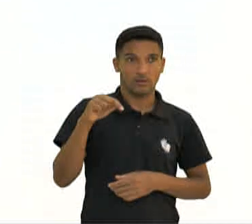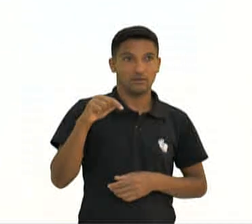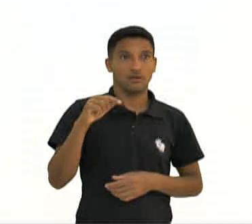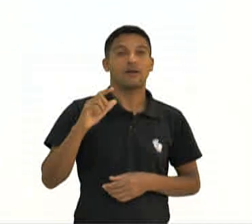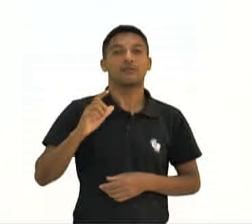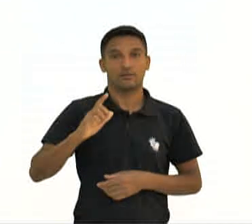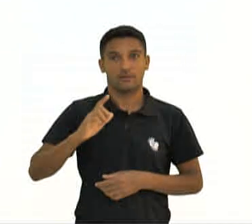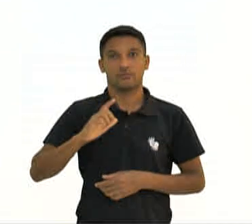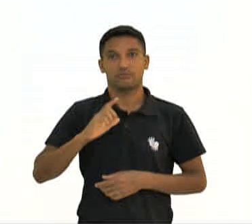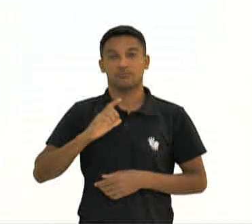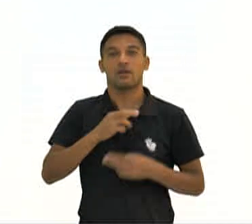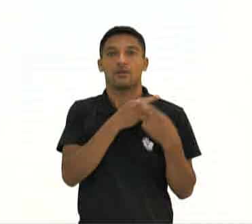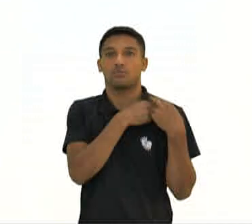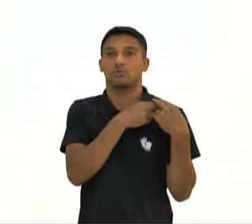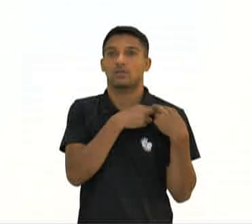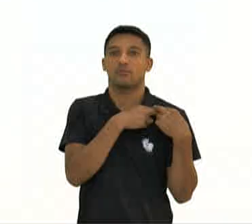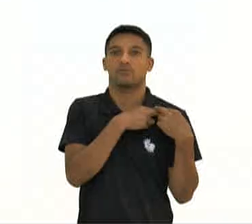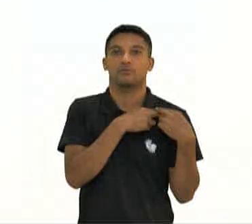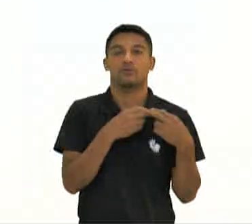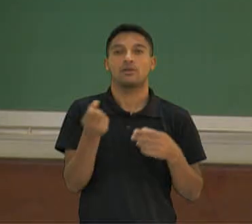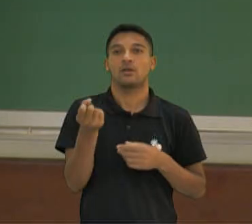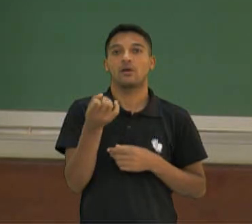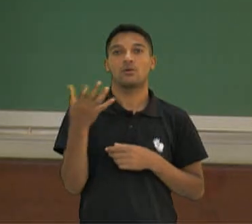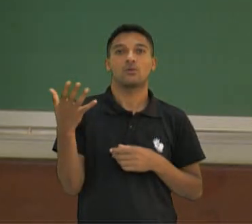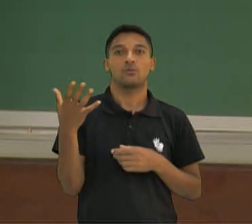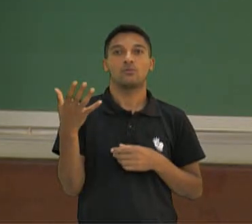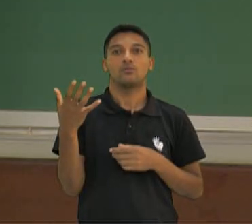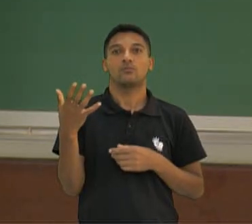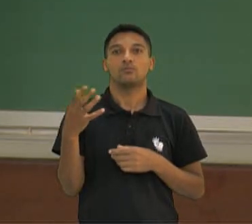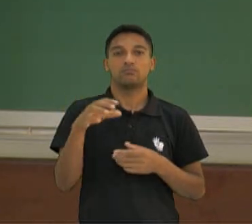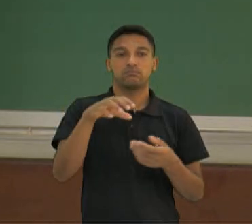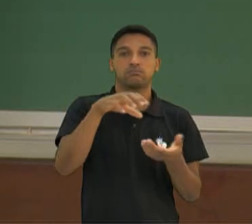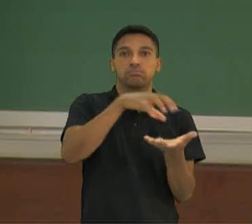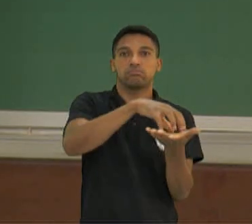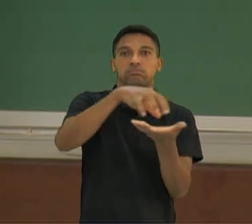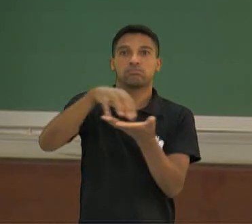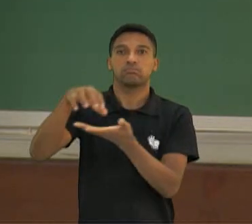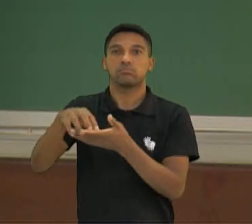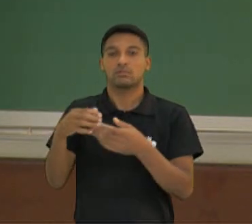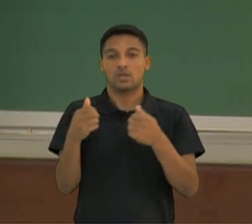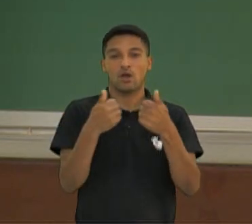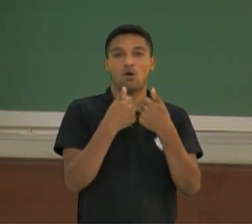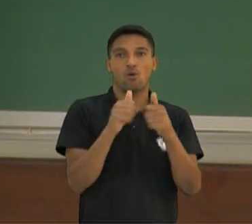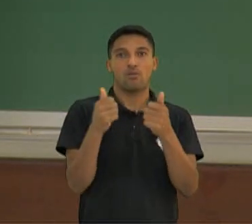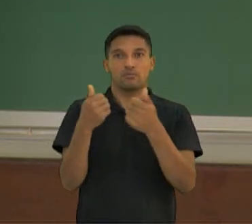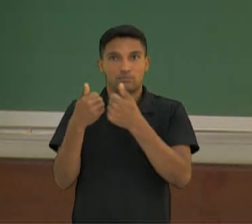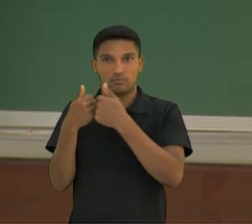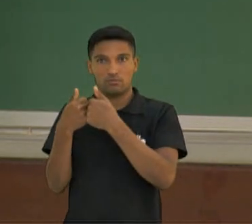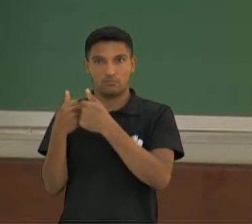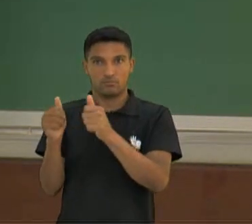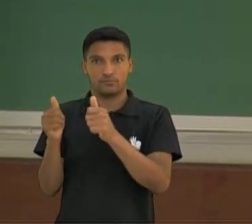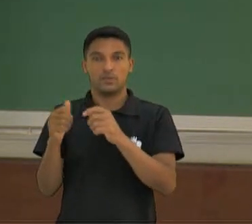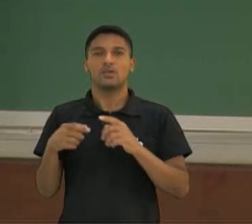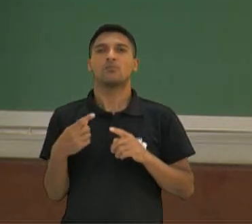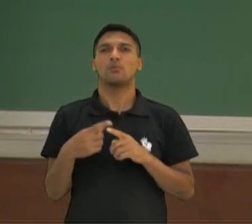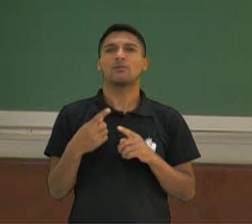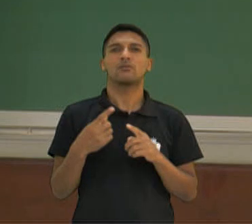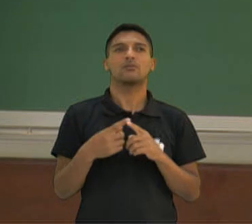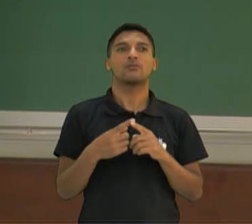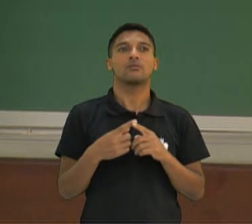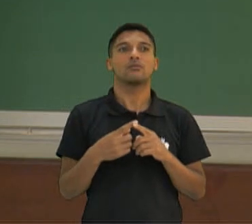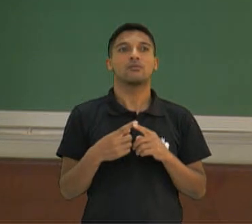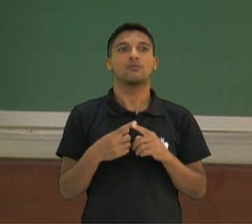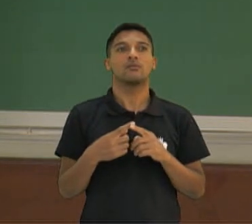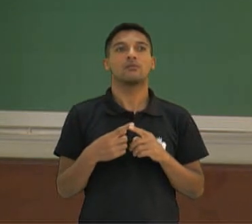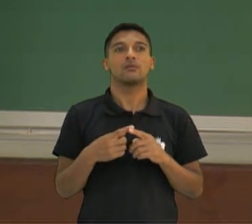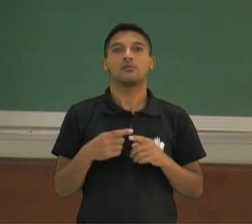de ônibus para evitar esse transporte único, né, dos carros. E o metrô também foi revitalizado. A gente tem